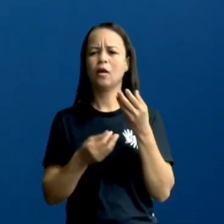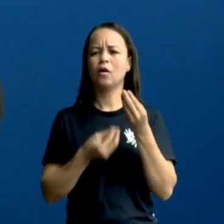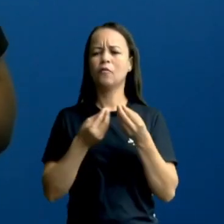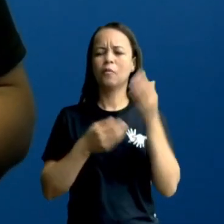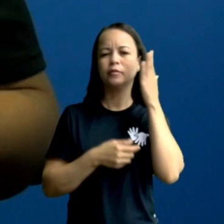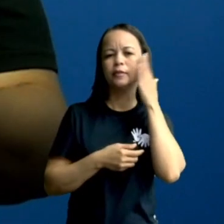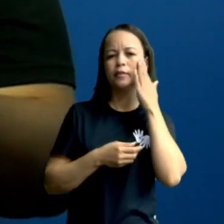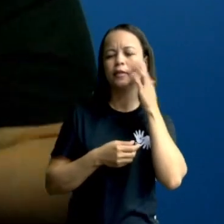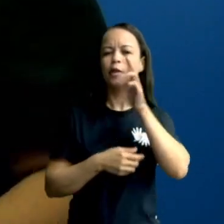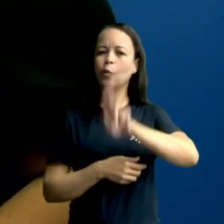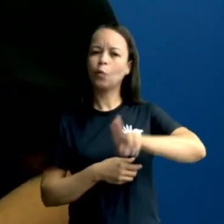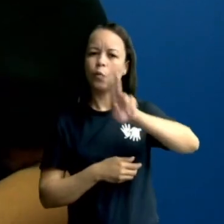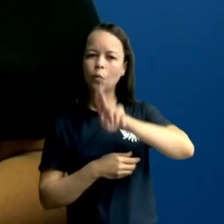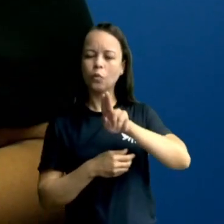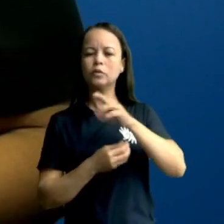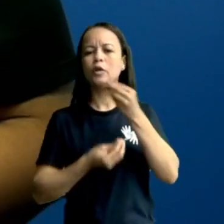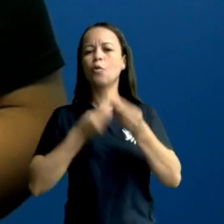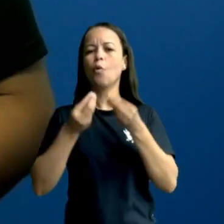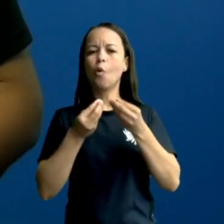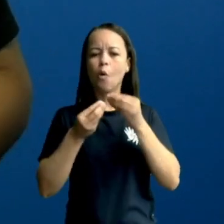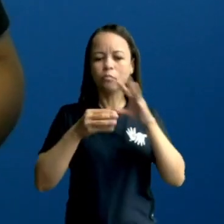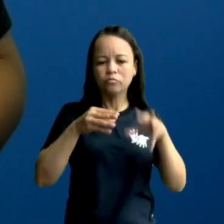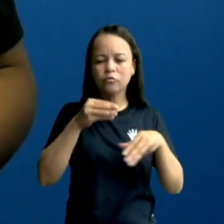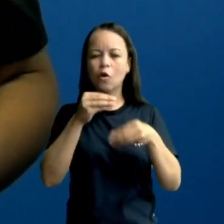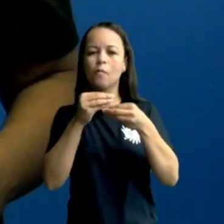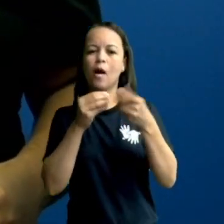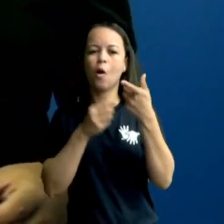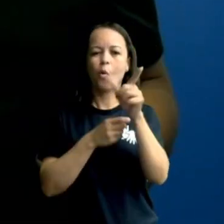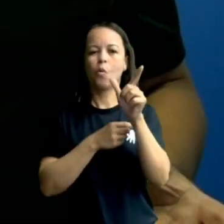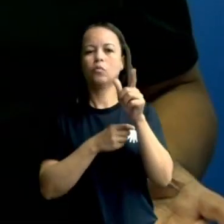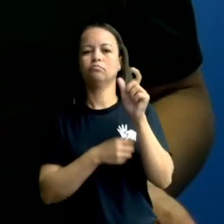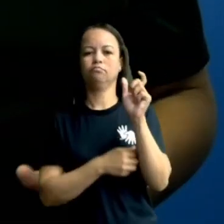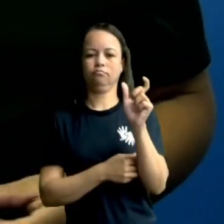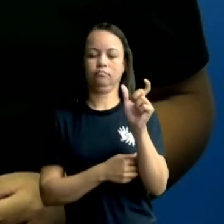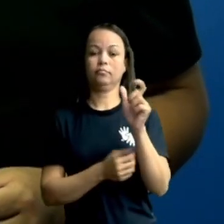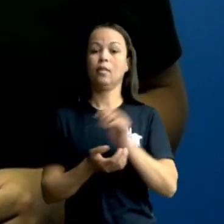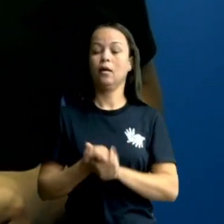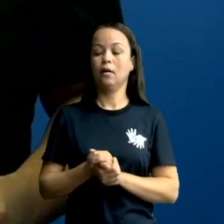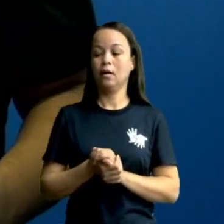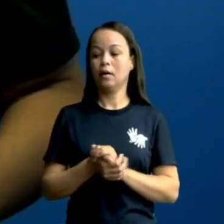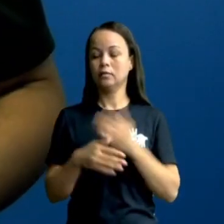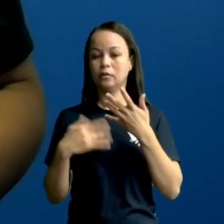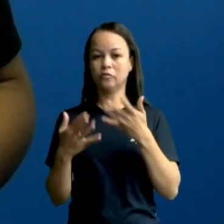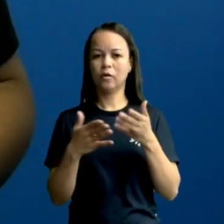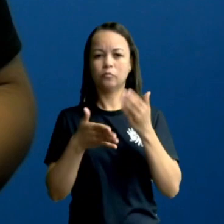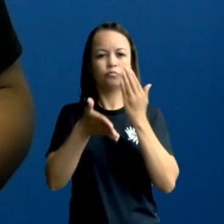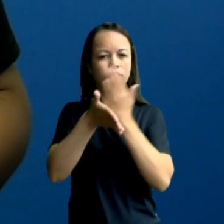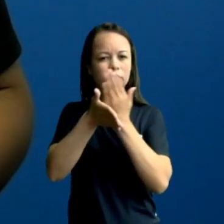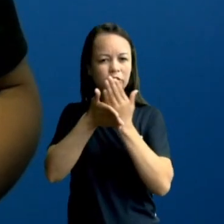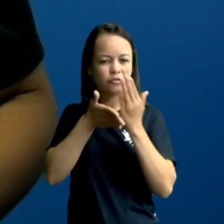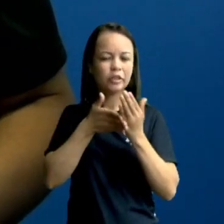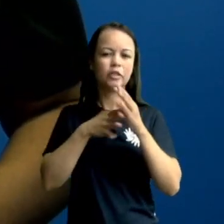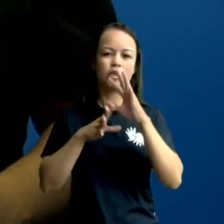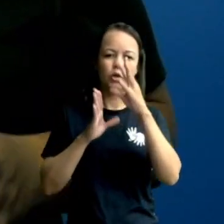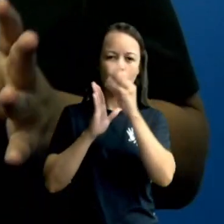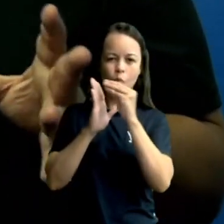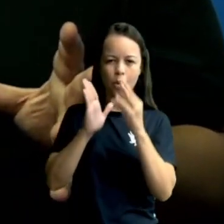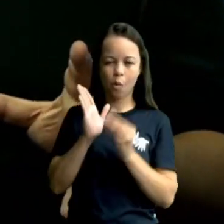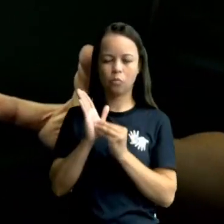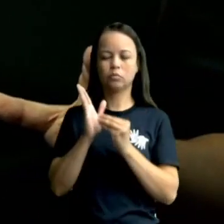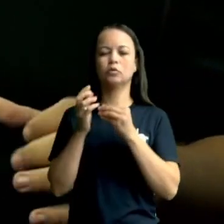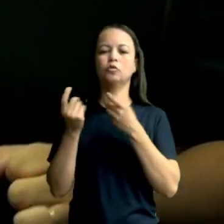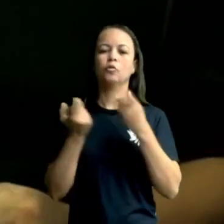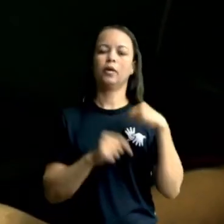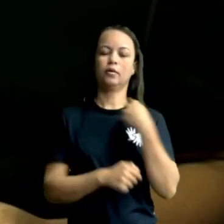palavras, né? Vamos lá? Primeiramente, vamos, como sempre, dividir o nosso conteúdo, né? Para a